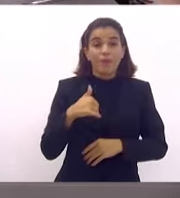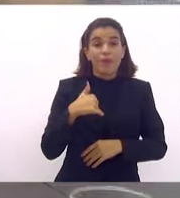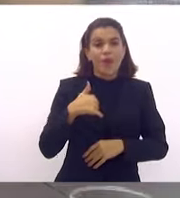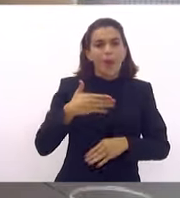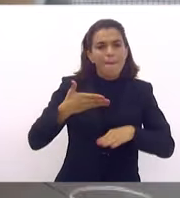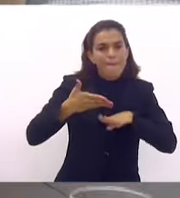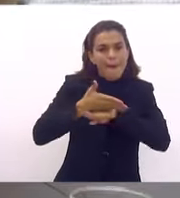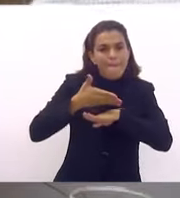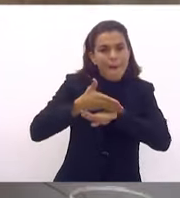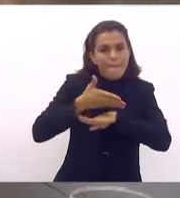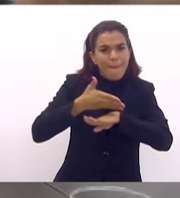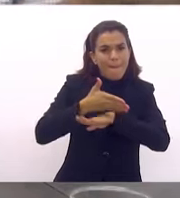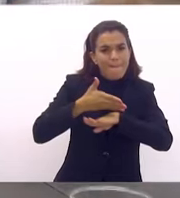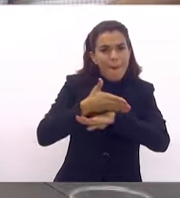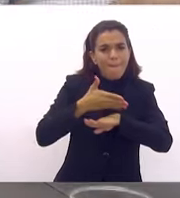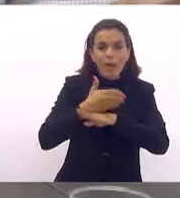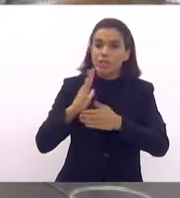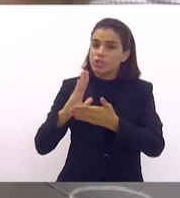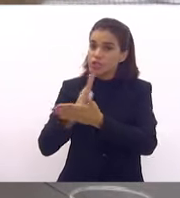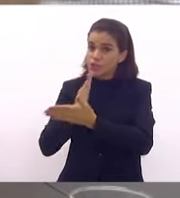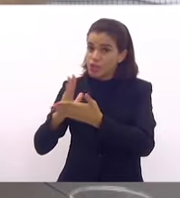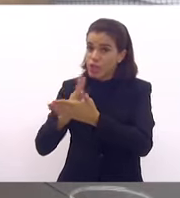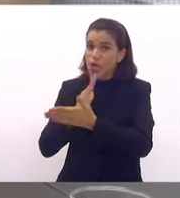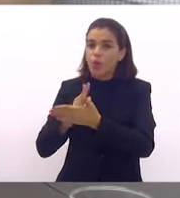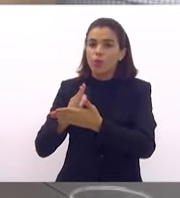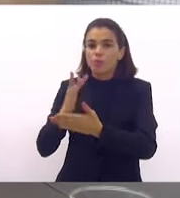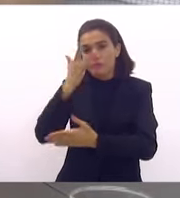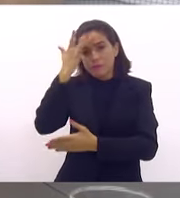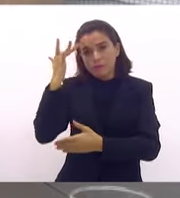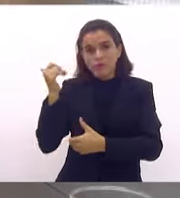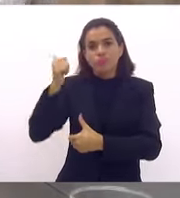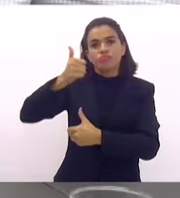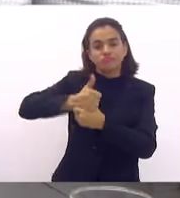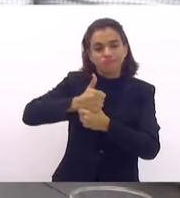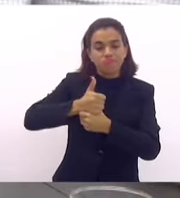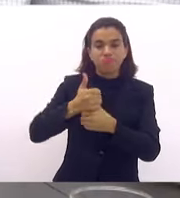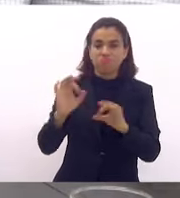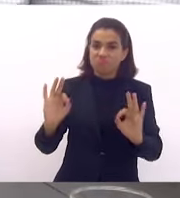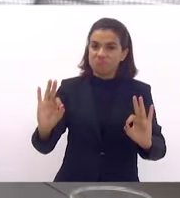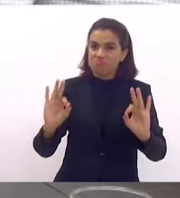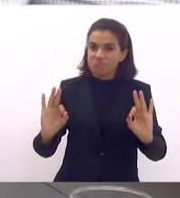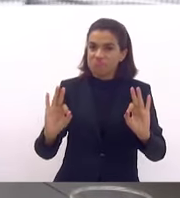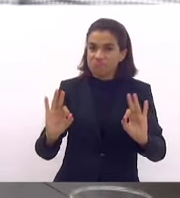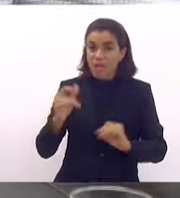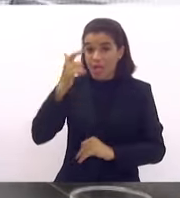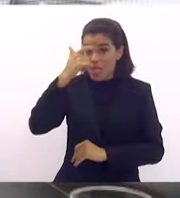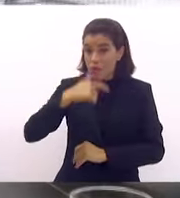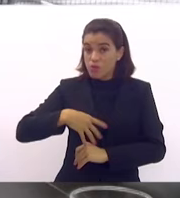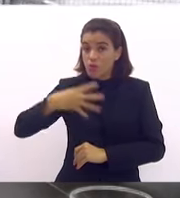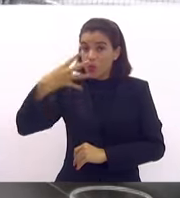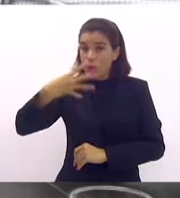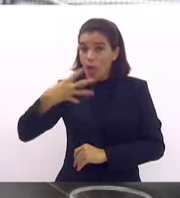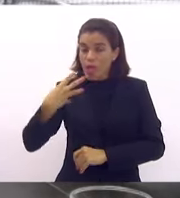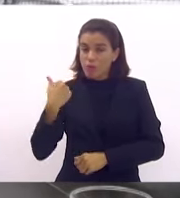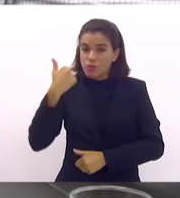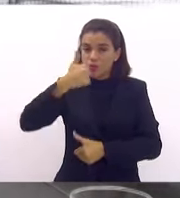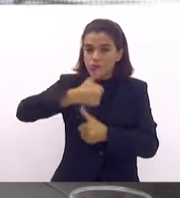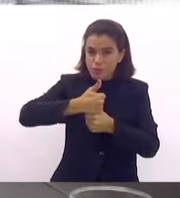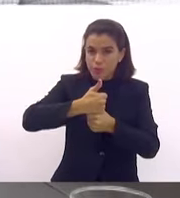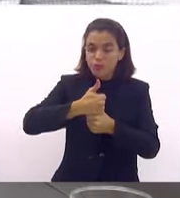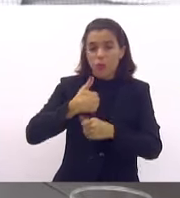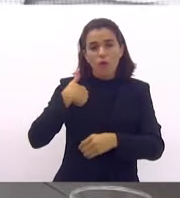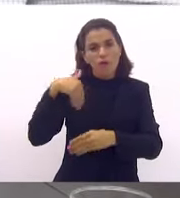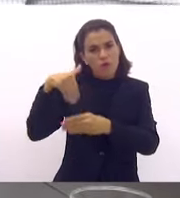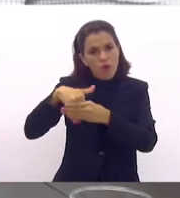assiduidade de alguns suplentes também ajudaram bastante isso. Absolutamente. Eu quero dizer que eu sou o quarto suplente, estive presente e